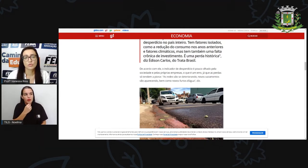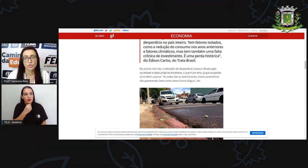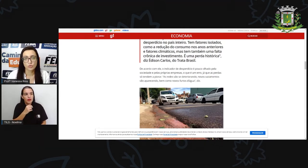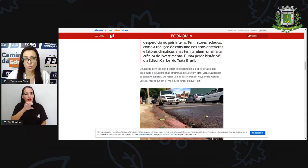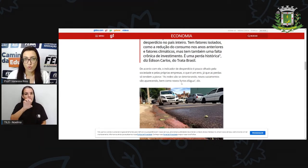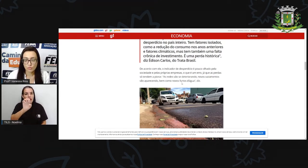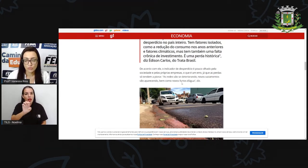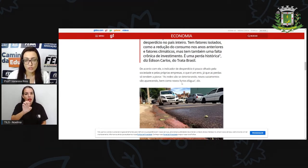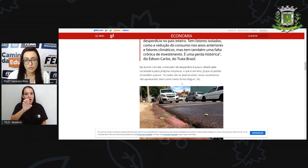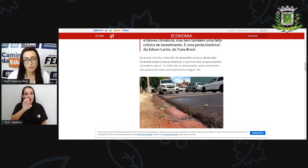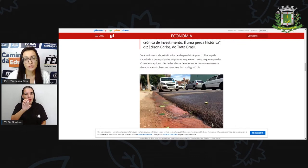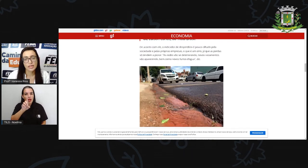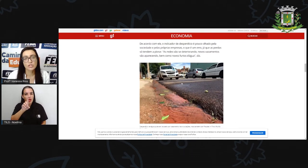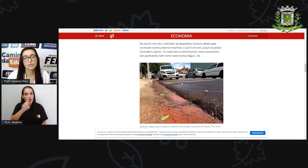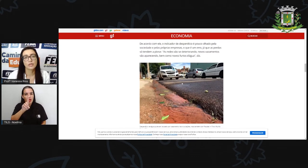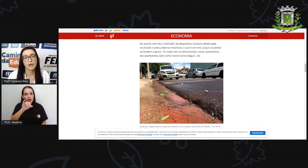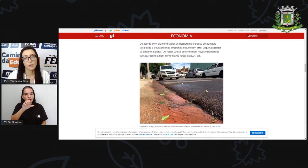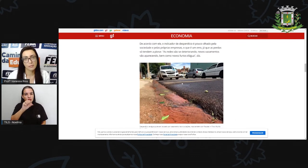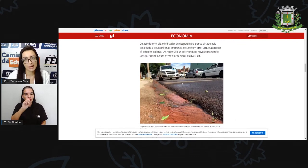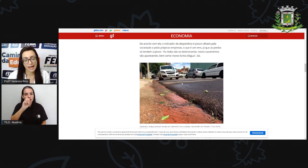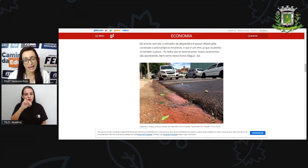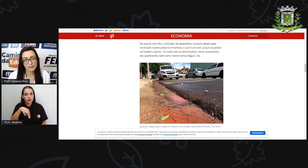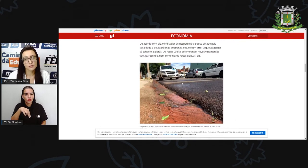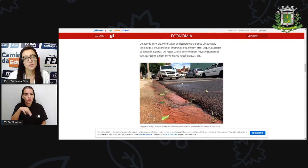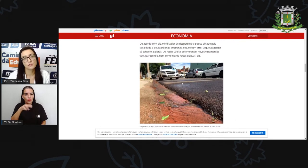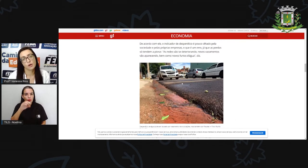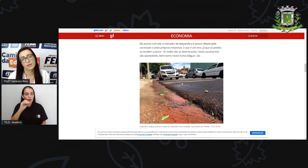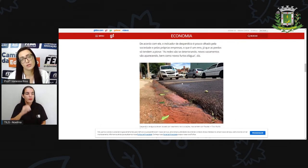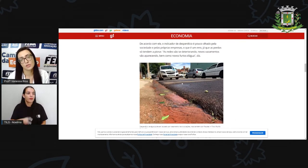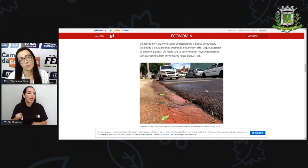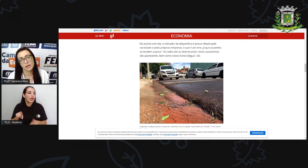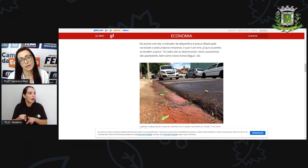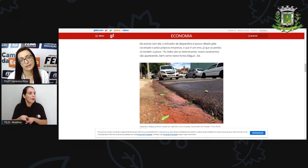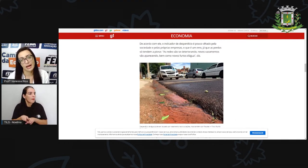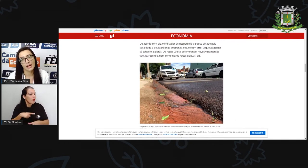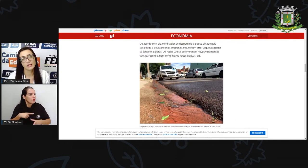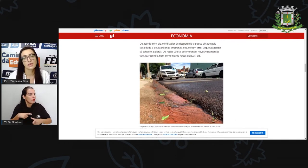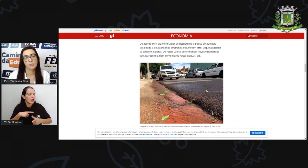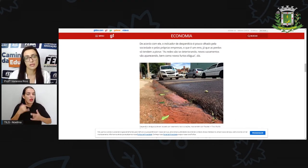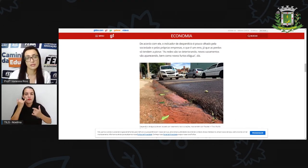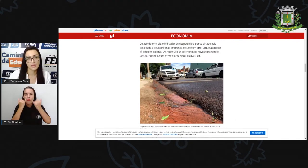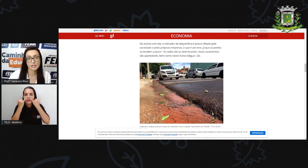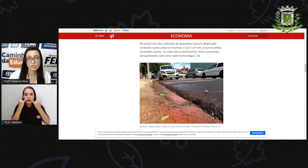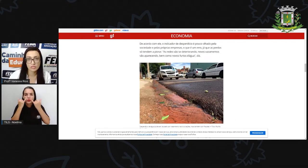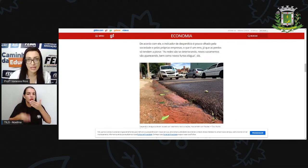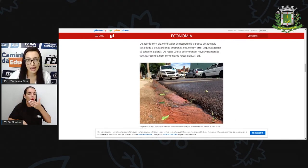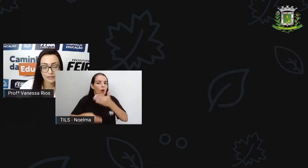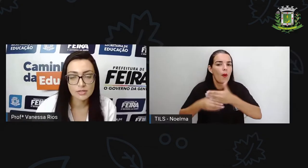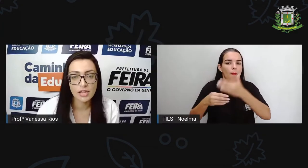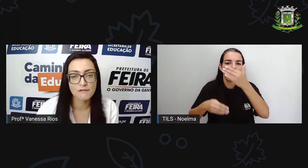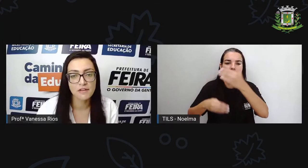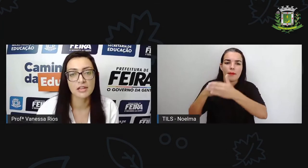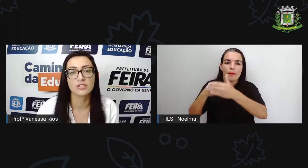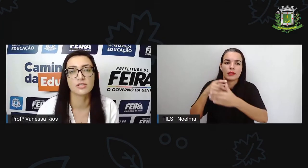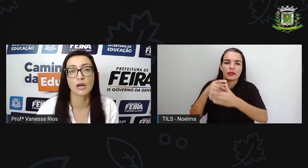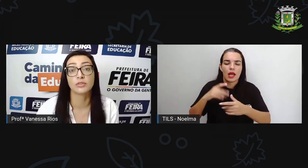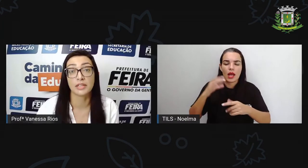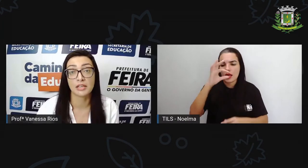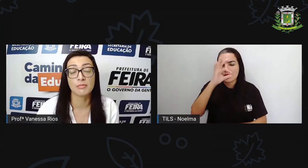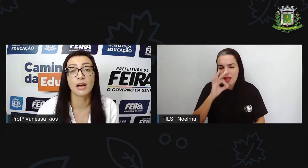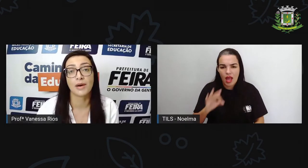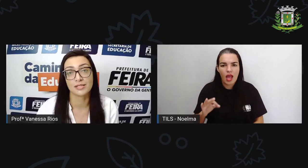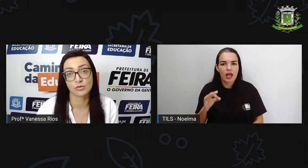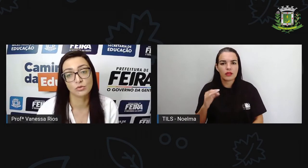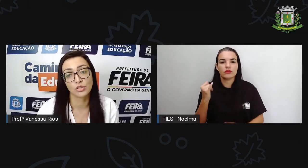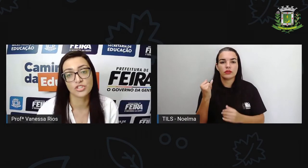continuam dentro do texto, né? Parágrafos, informações complementares, a apresentação de dados referentes ao